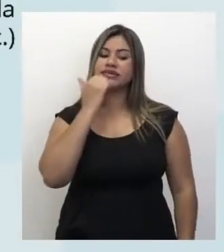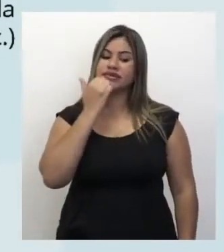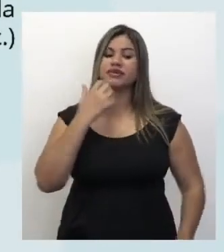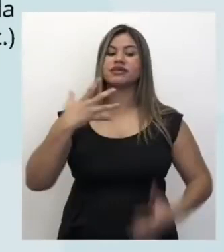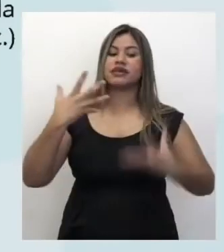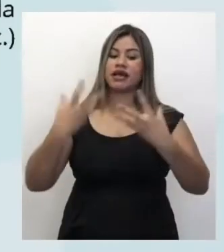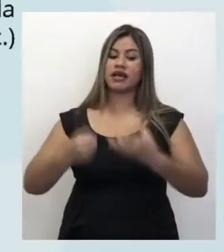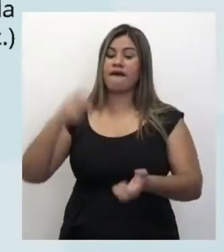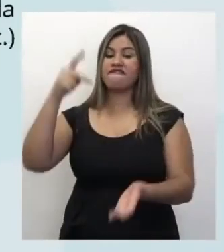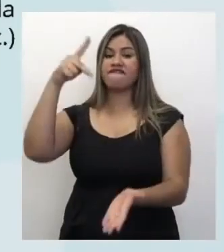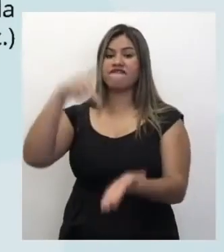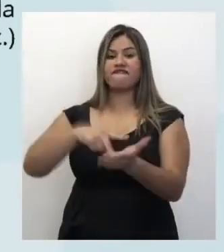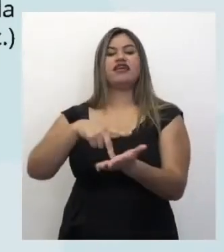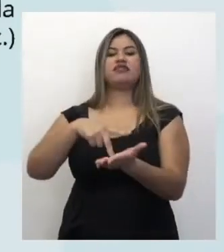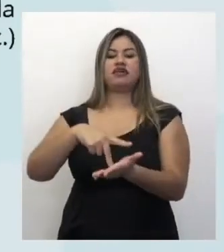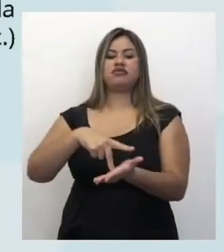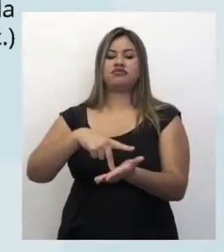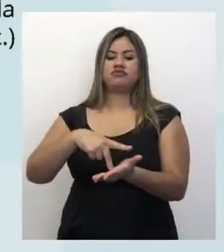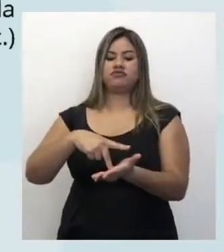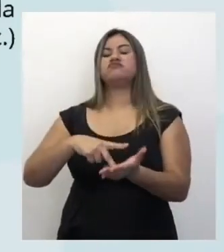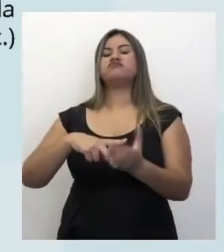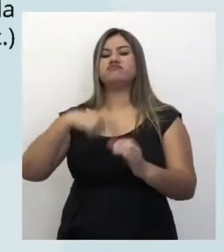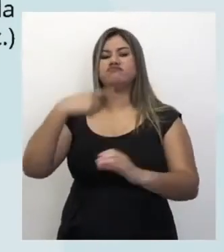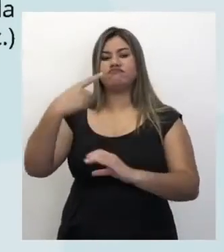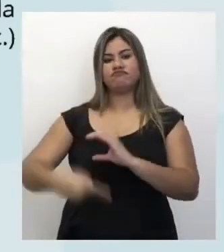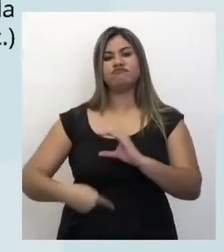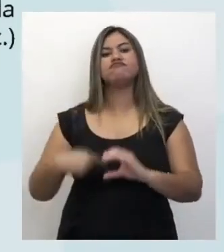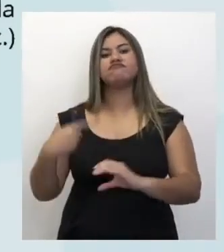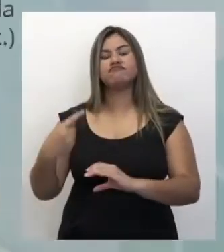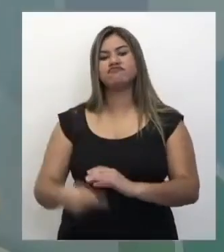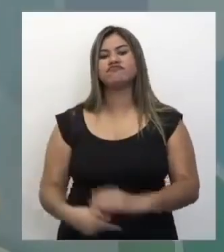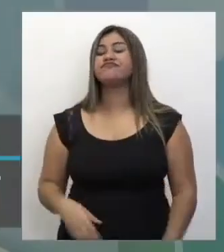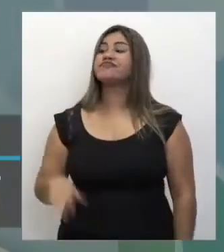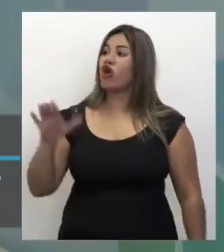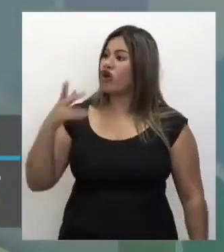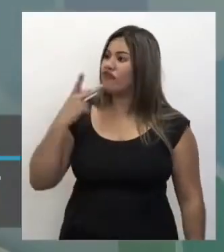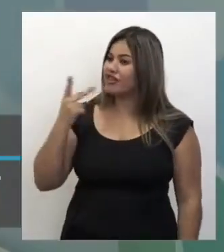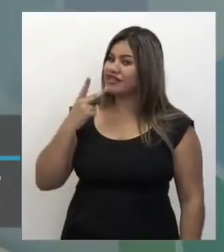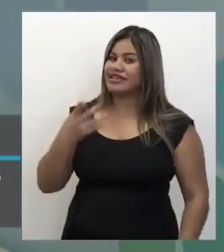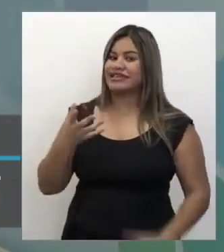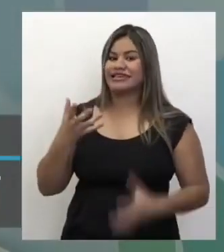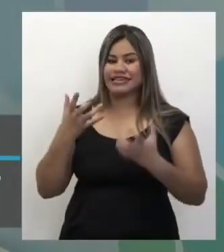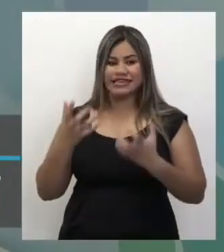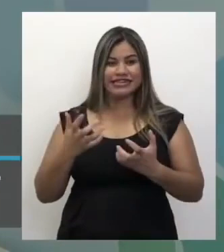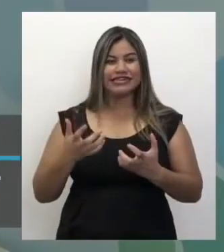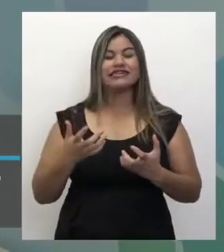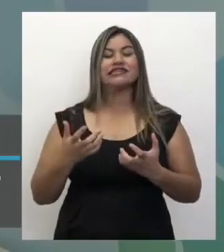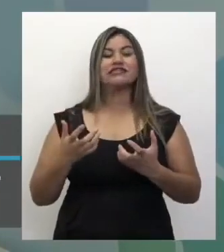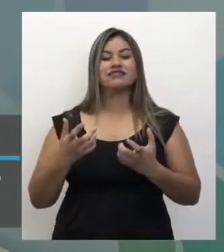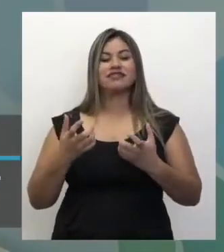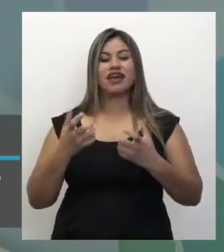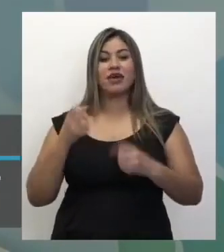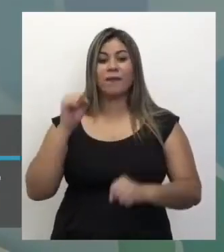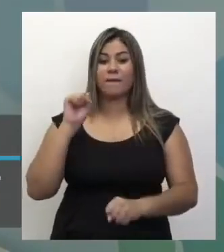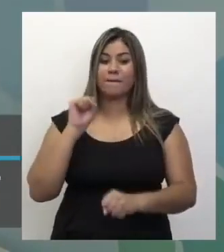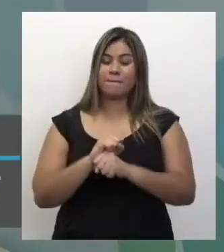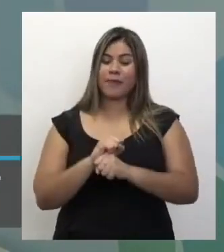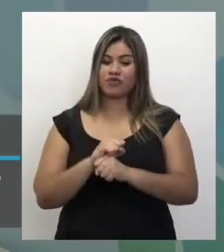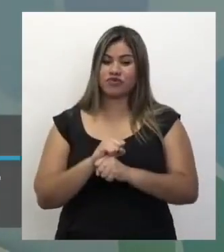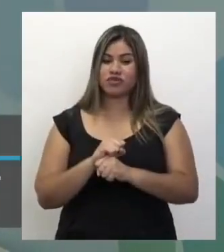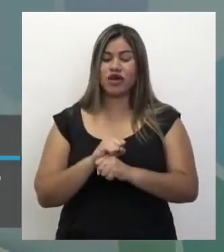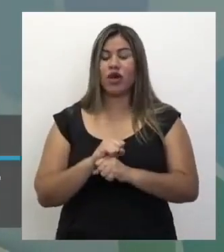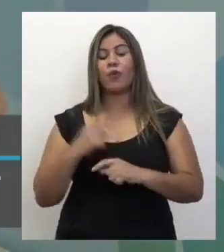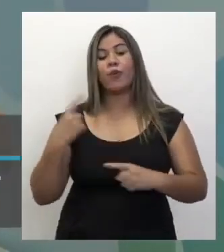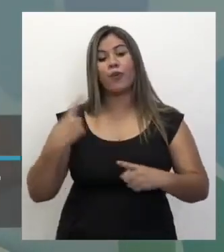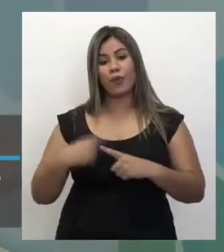aceita como verdadeira e de validade universal. E eu falei, Déia, quando chegar nessa parte, eu quero pegar, fazer uma pausa, um parênteses. Sei que a